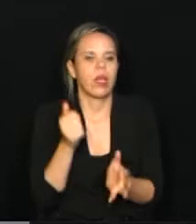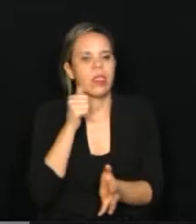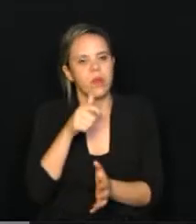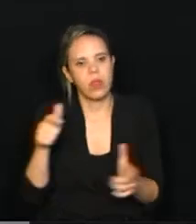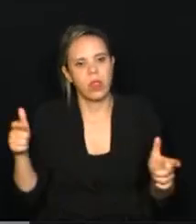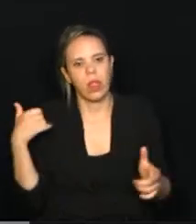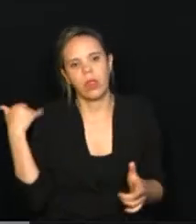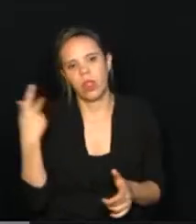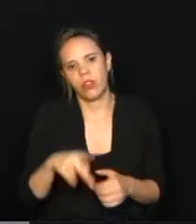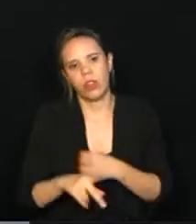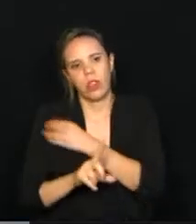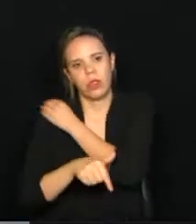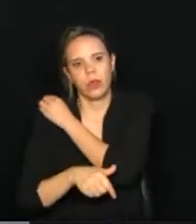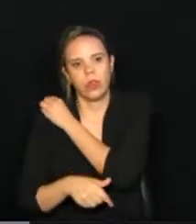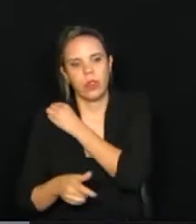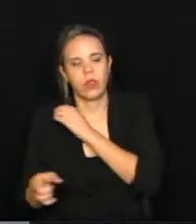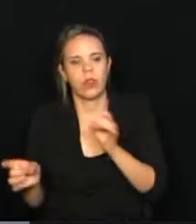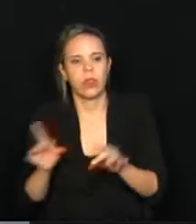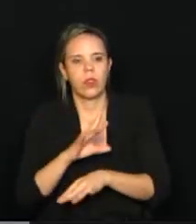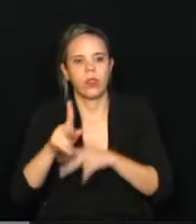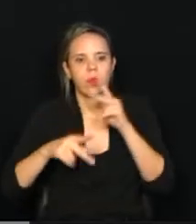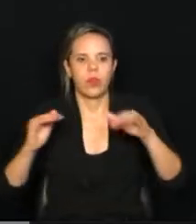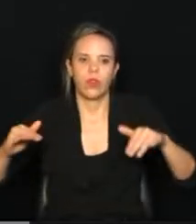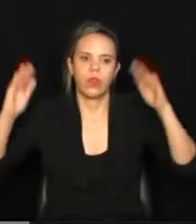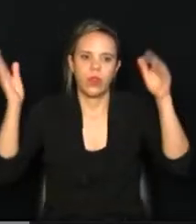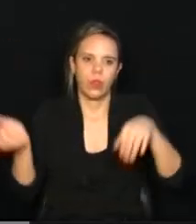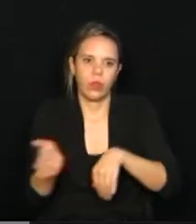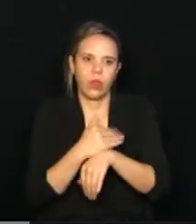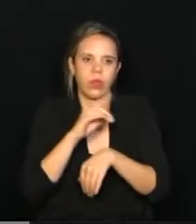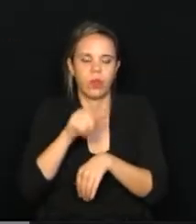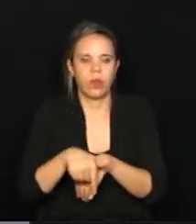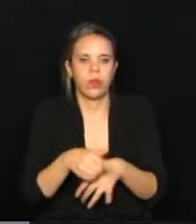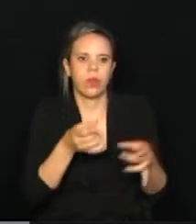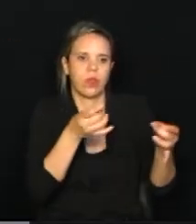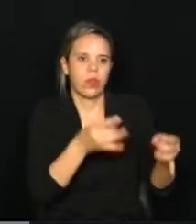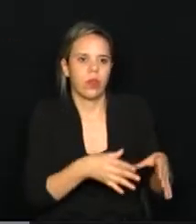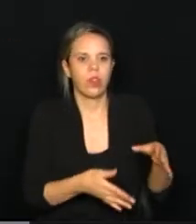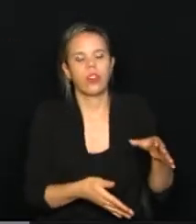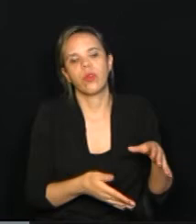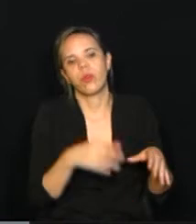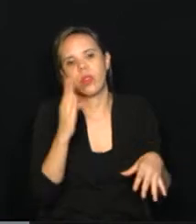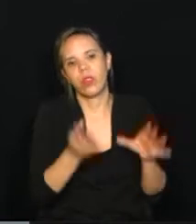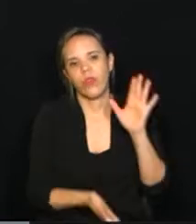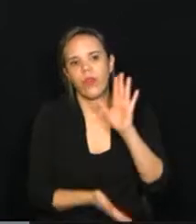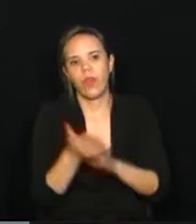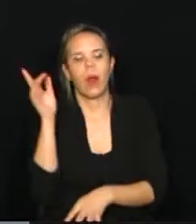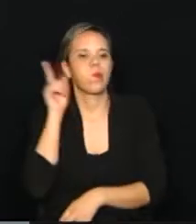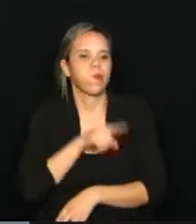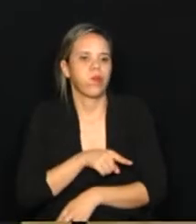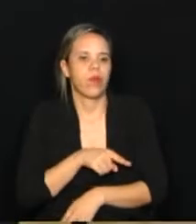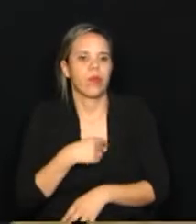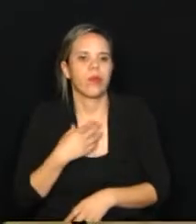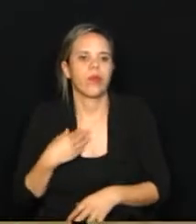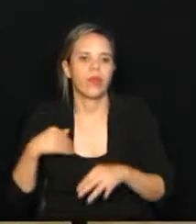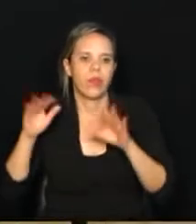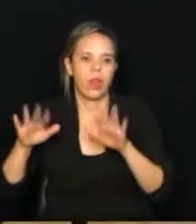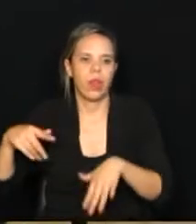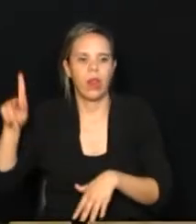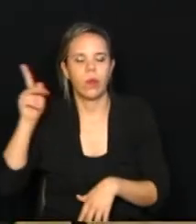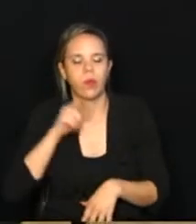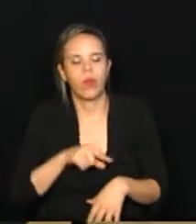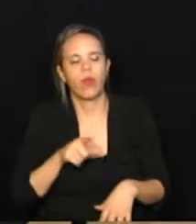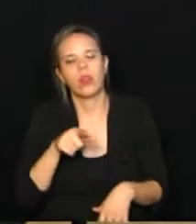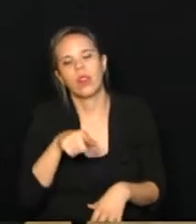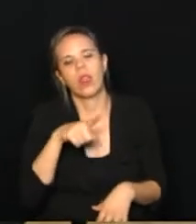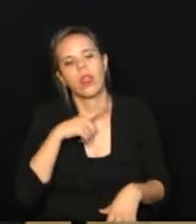idade delas e quando vai pular para o adulto, ou antes disso, elas saem para os Estados Unidos e ficam por lá mesmo. Você já teve